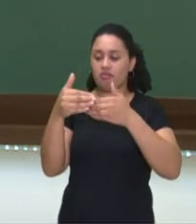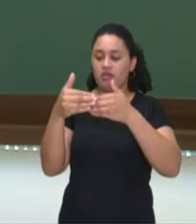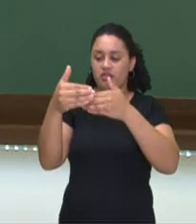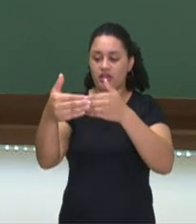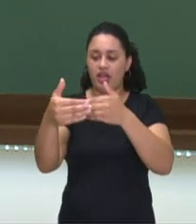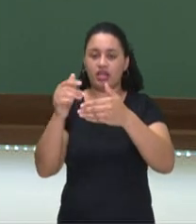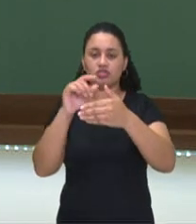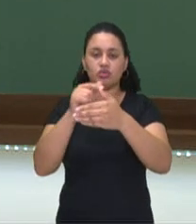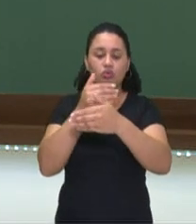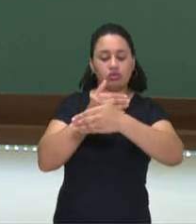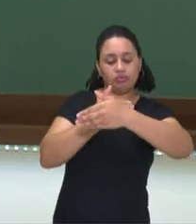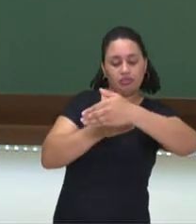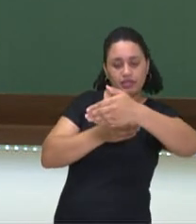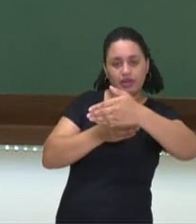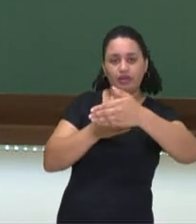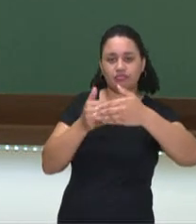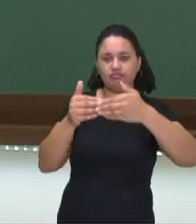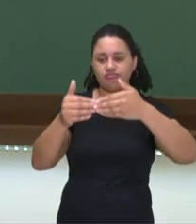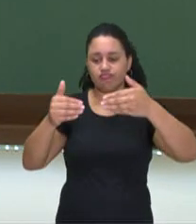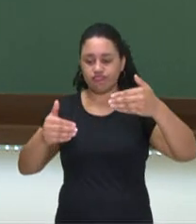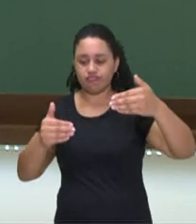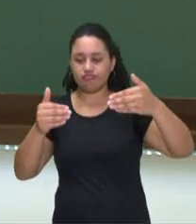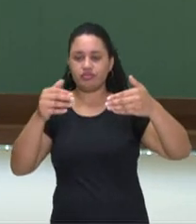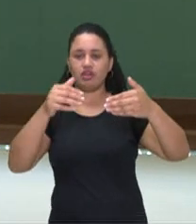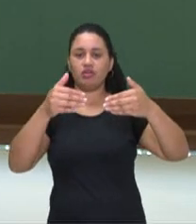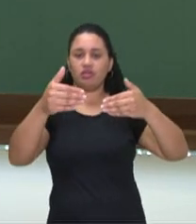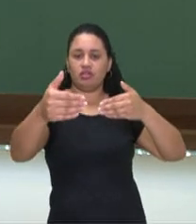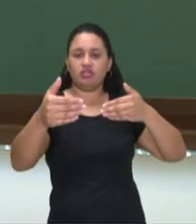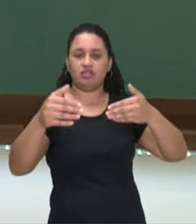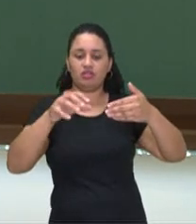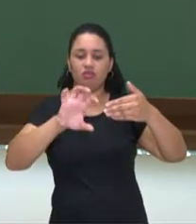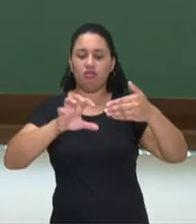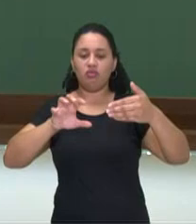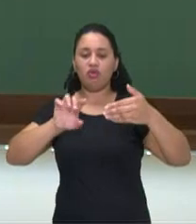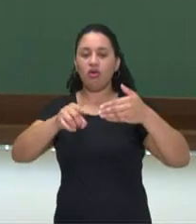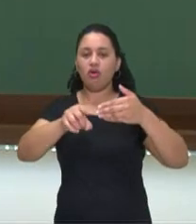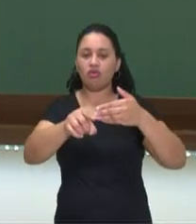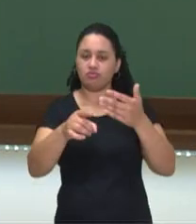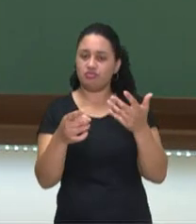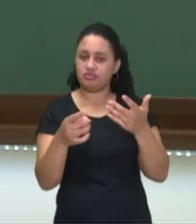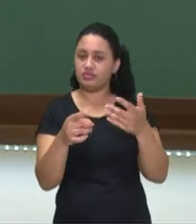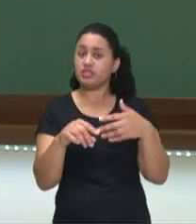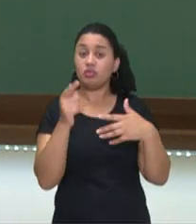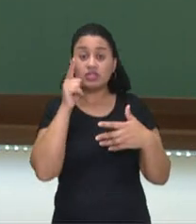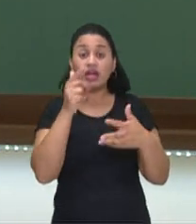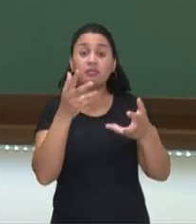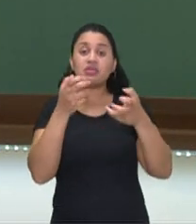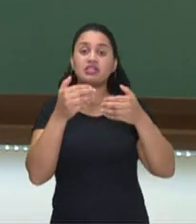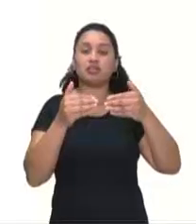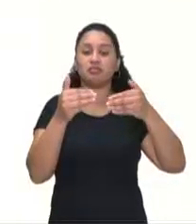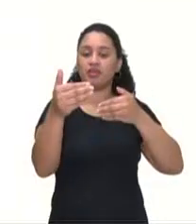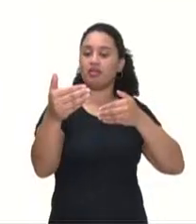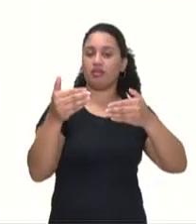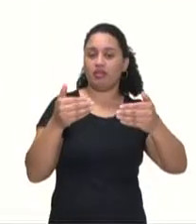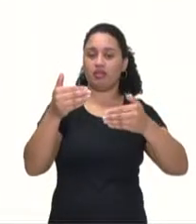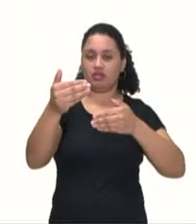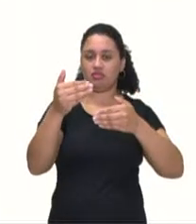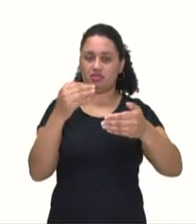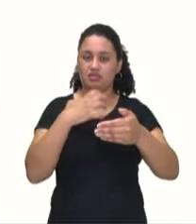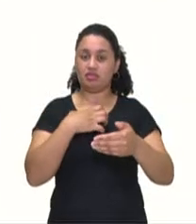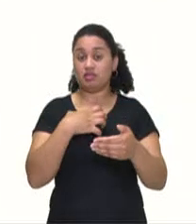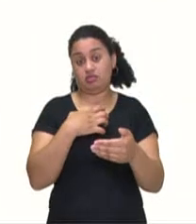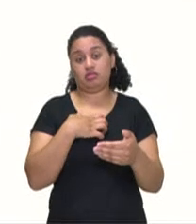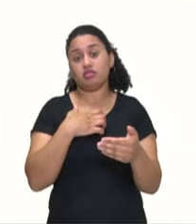pouco mais atrás e esse lá ao fundo. Então você tem essa